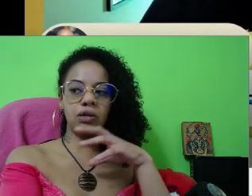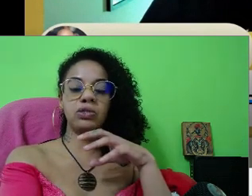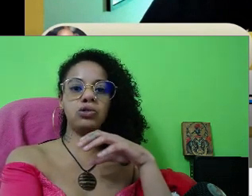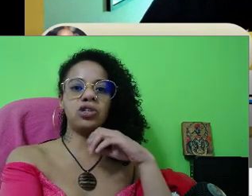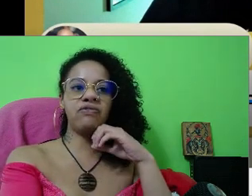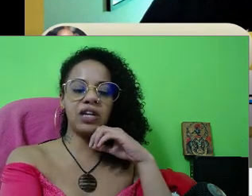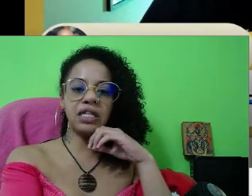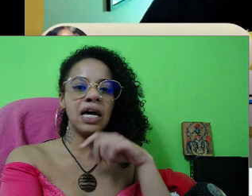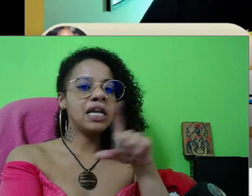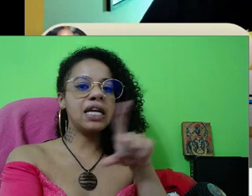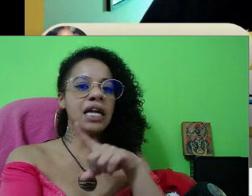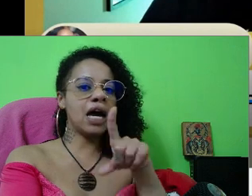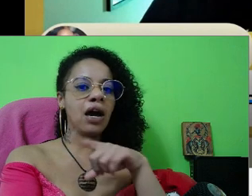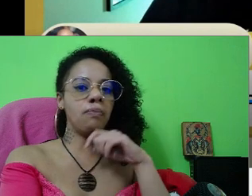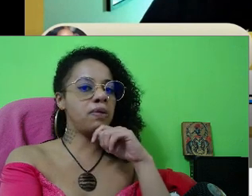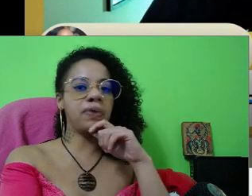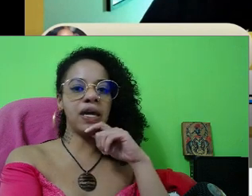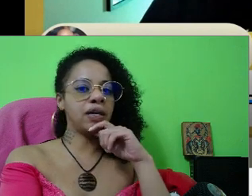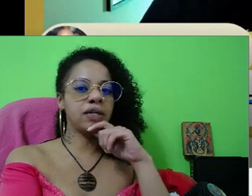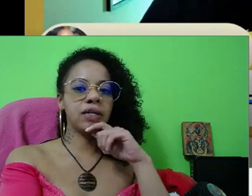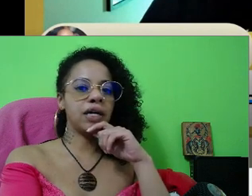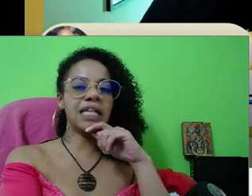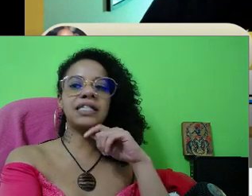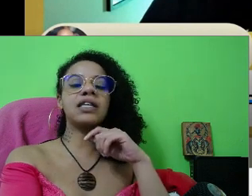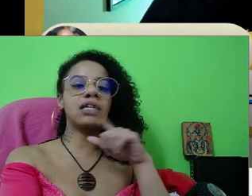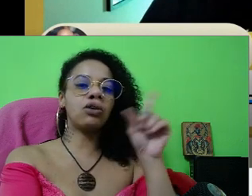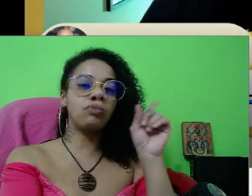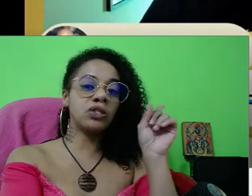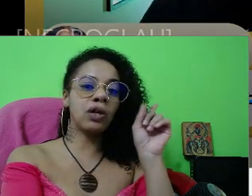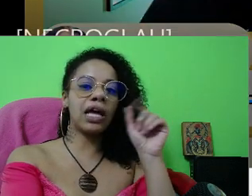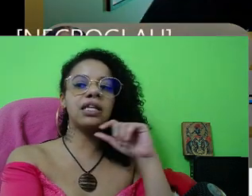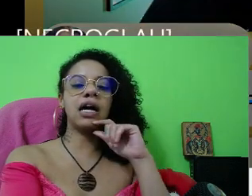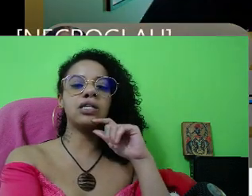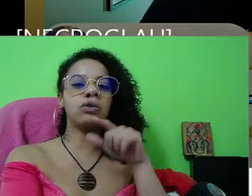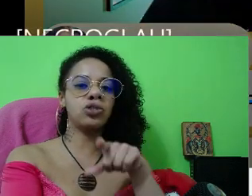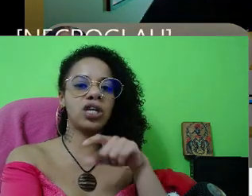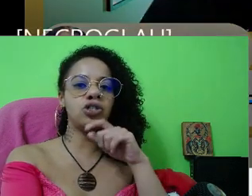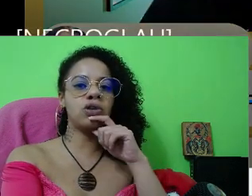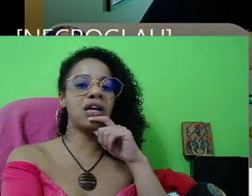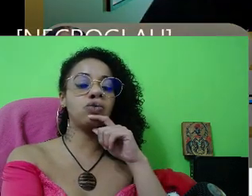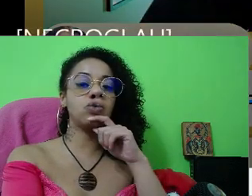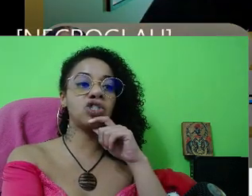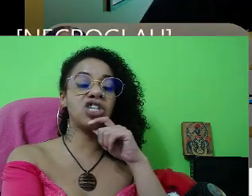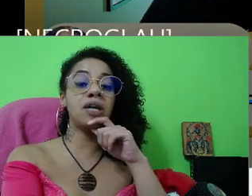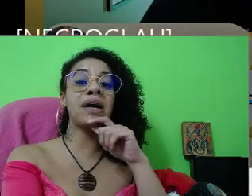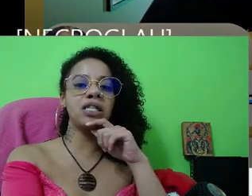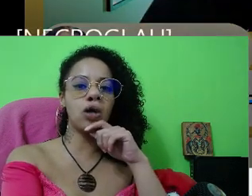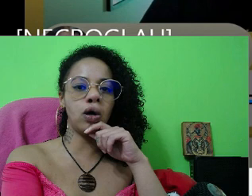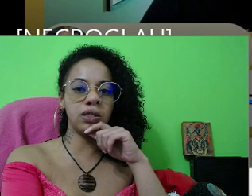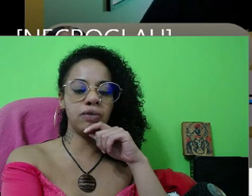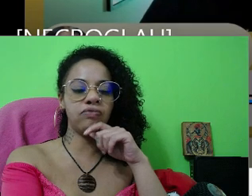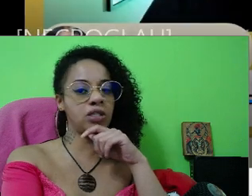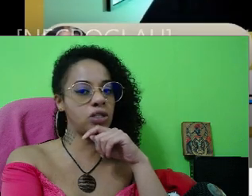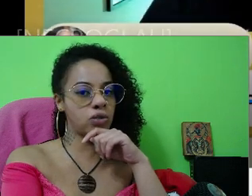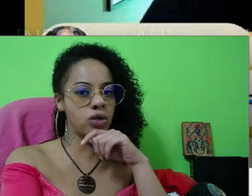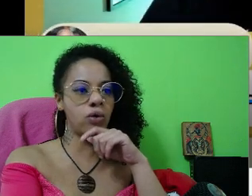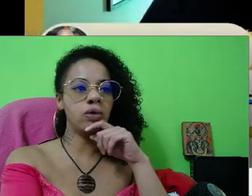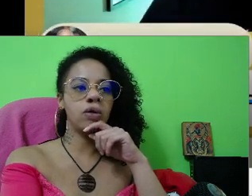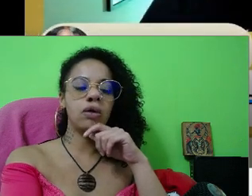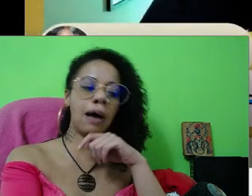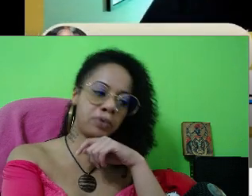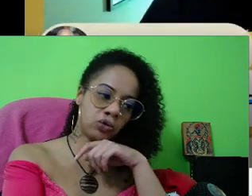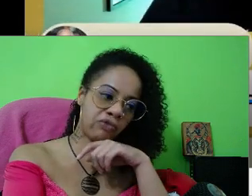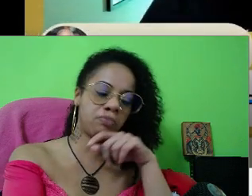que você tá usando de referência Não bebê essa treta começou lá atrás quando eu te questionar um de Guimarães Rosa você